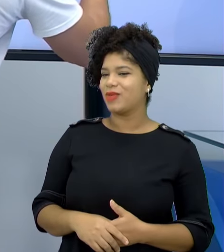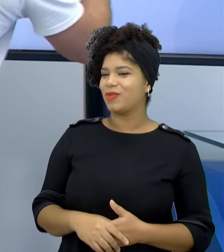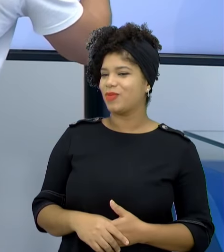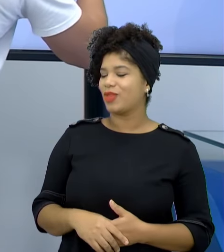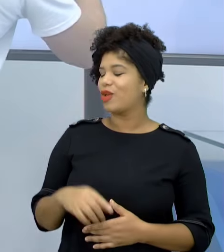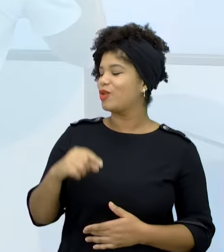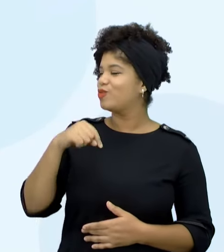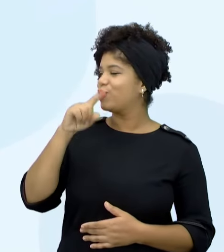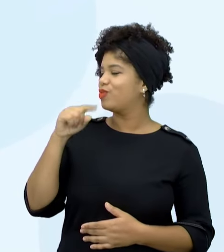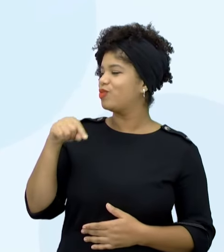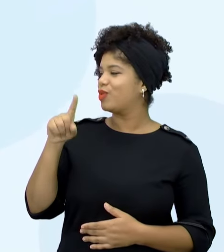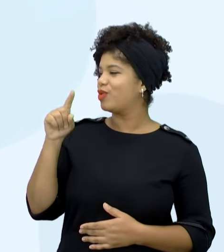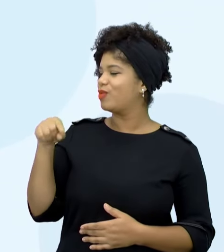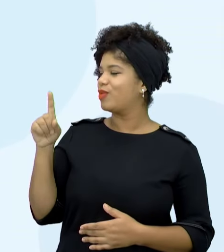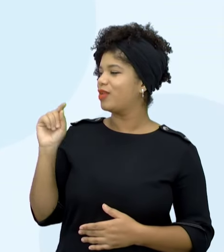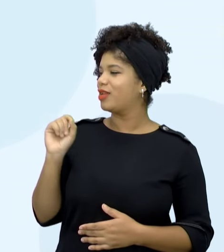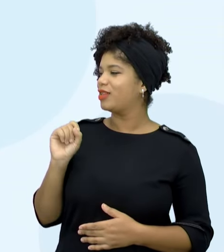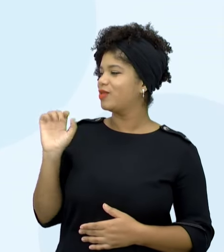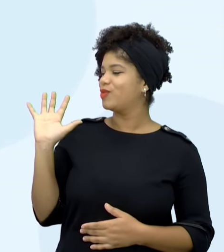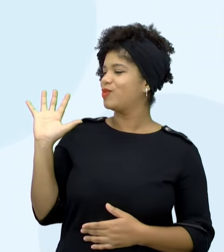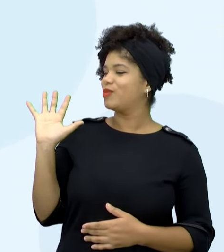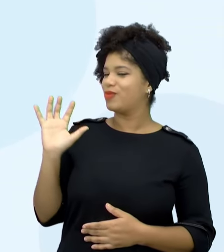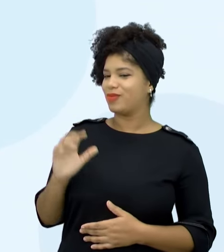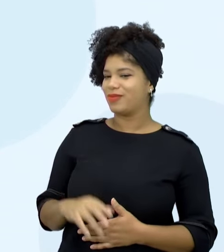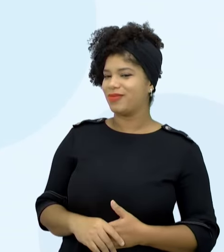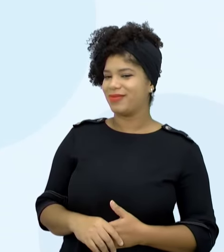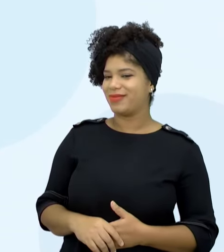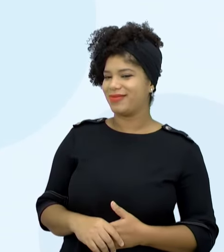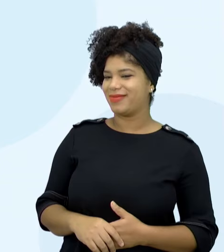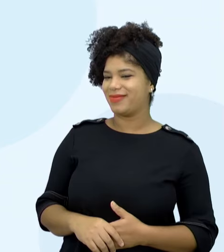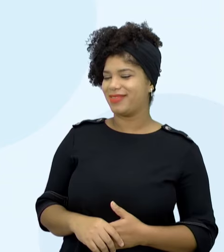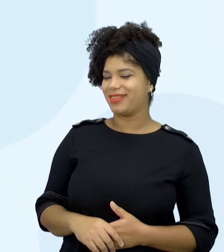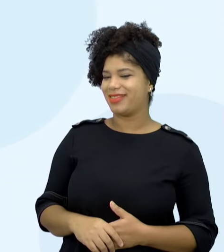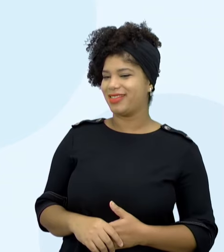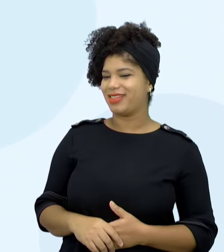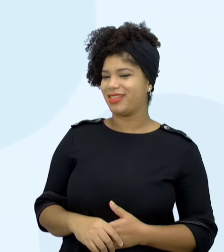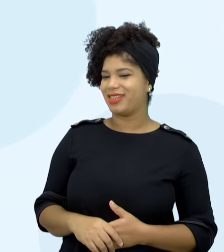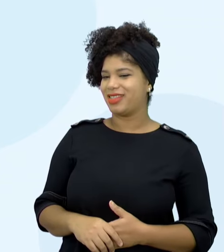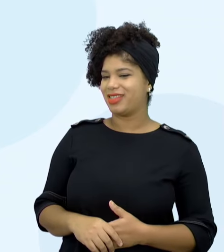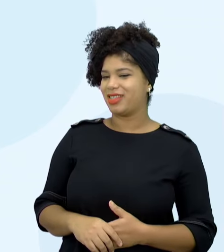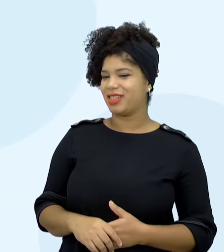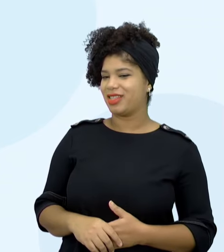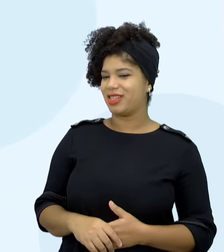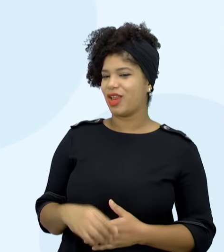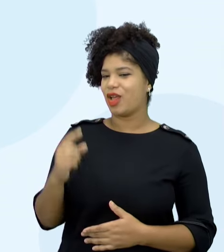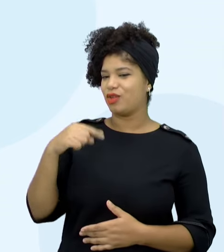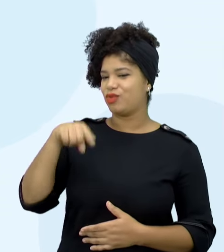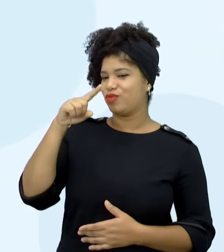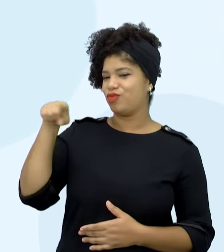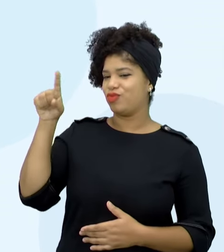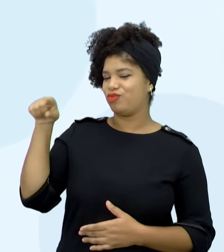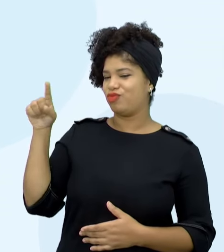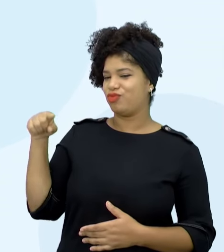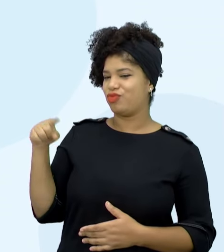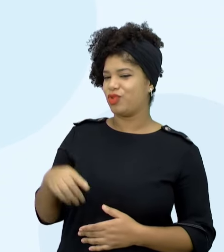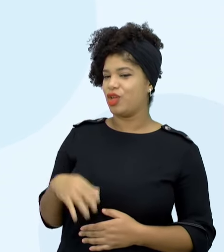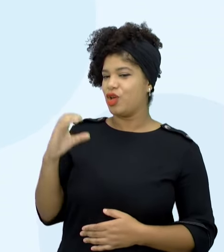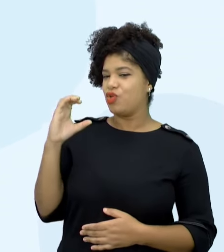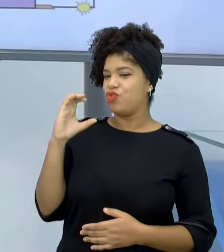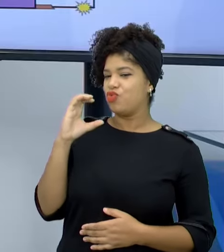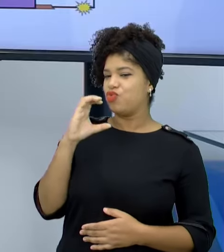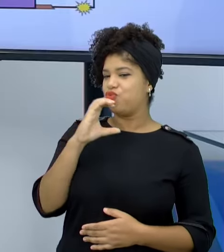Ó. Aí a lâmpadazinha acende, né? Essa aqui é ruim porque ela usa o efeito Joule, precisa esquentar ali e